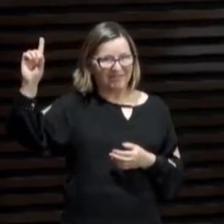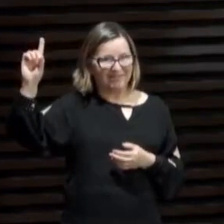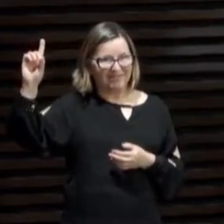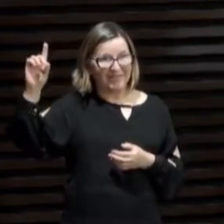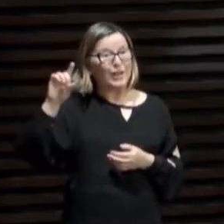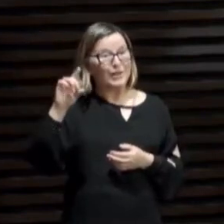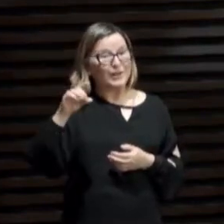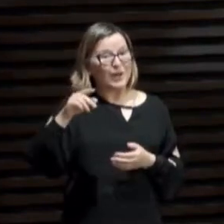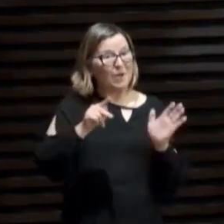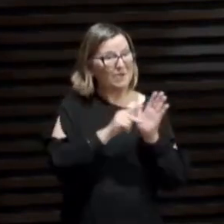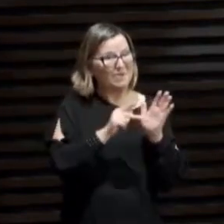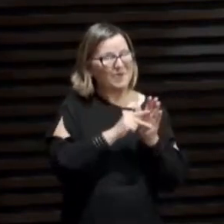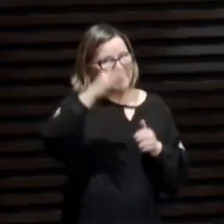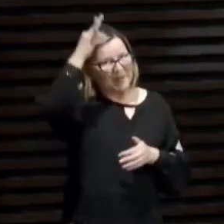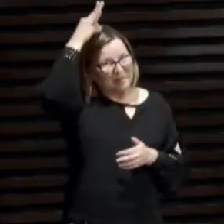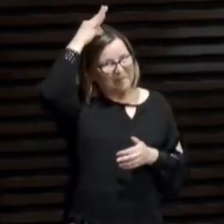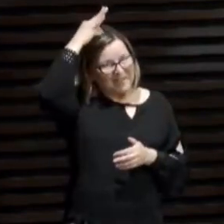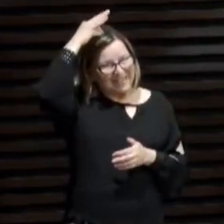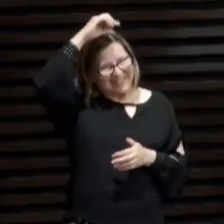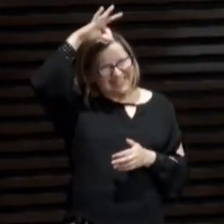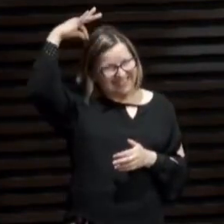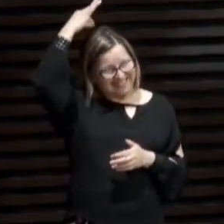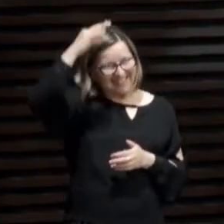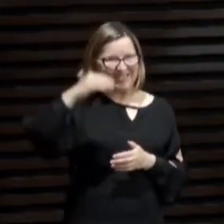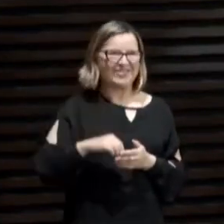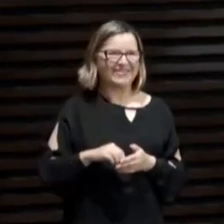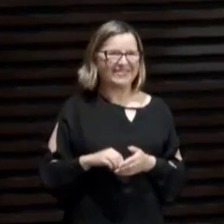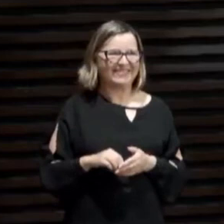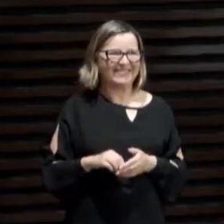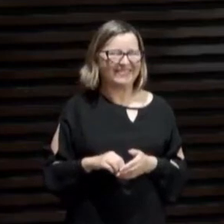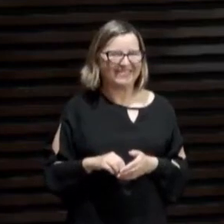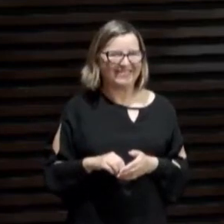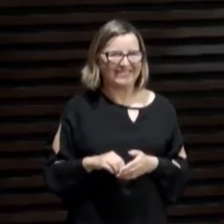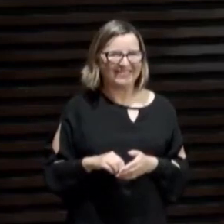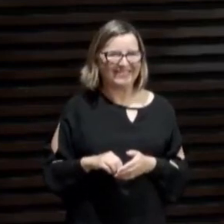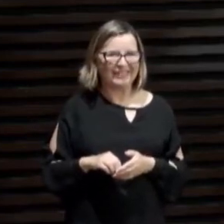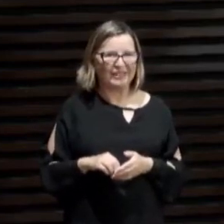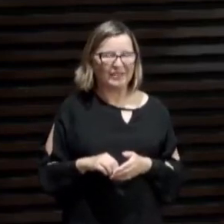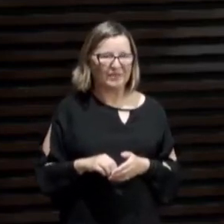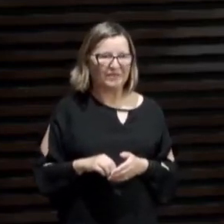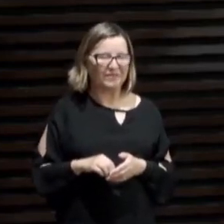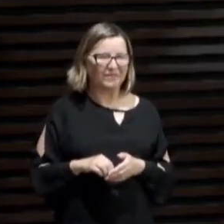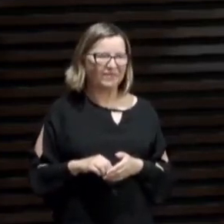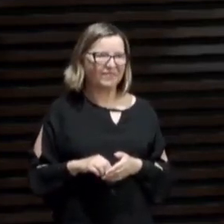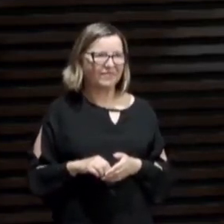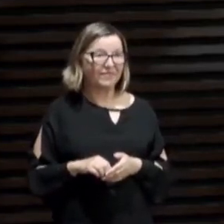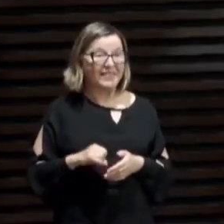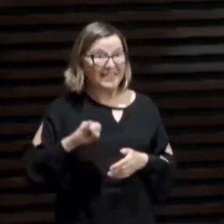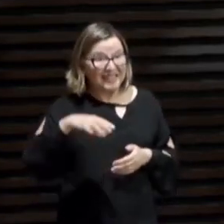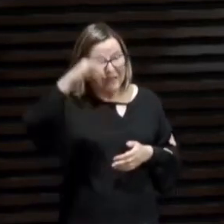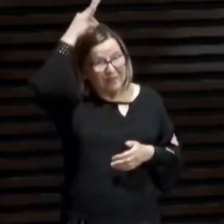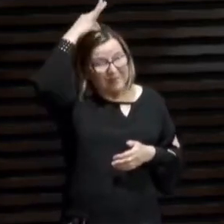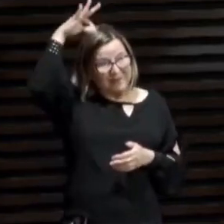Deus. Se ele não falar, mas pode fazer o que quiser. Não adianta. Se o